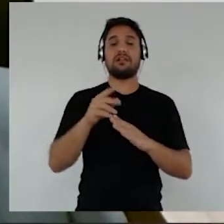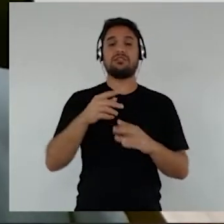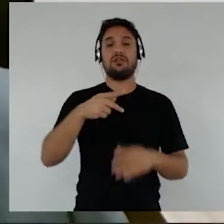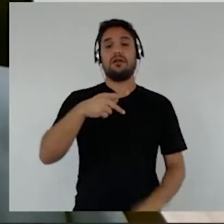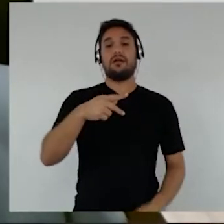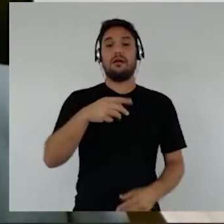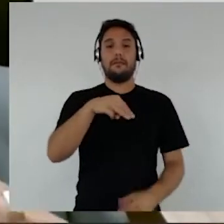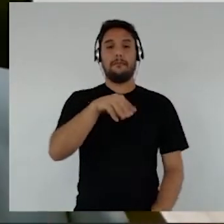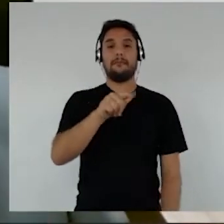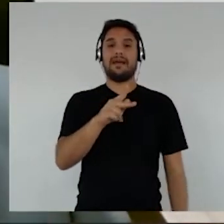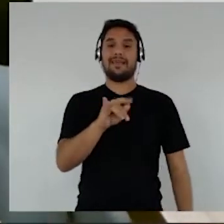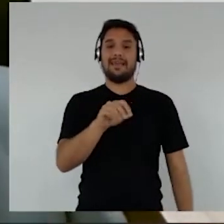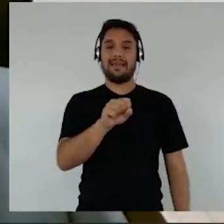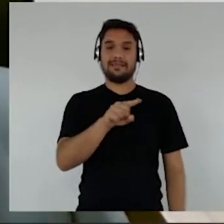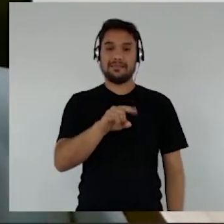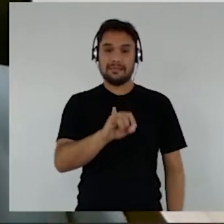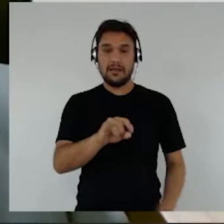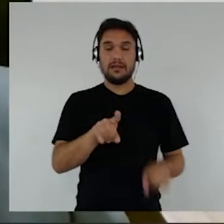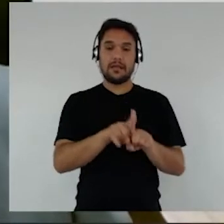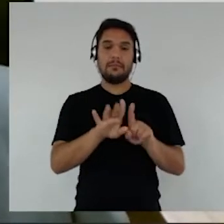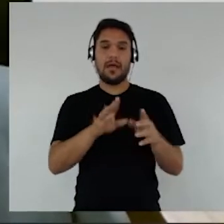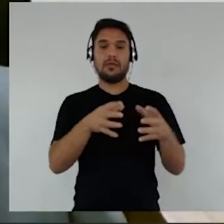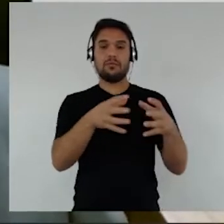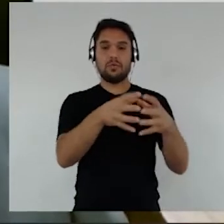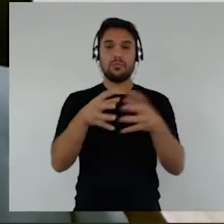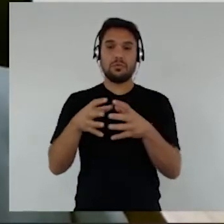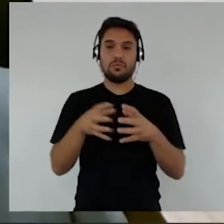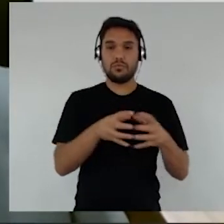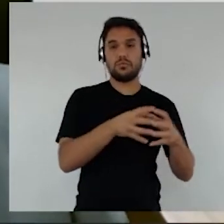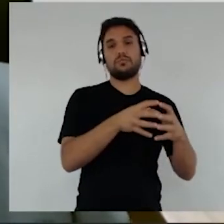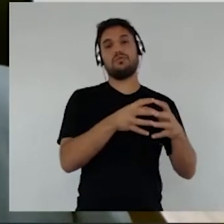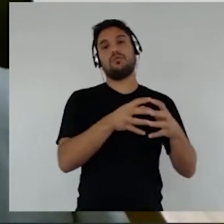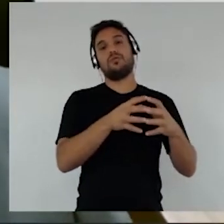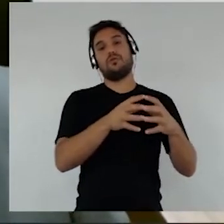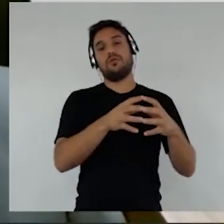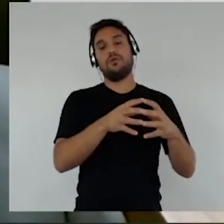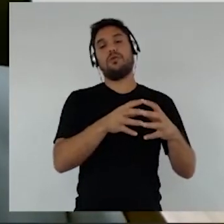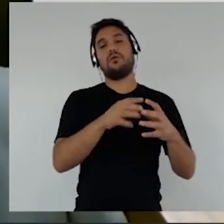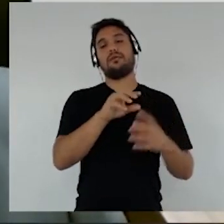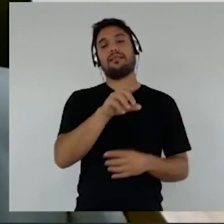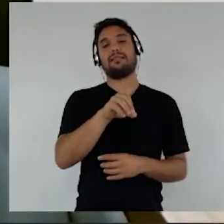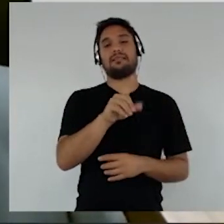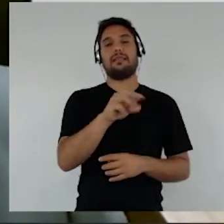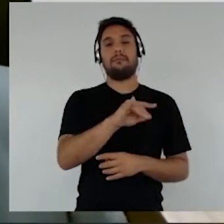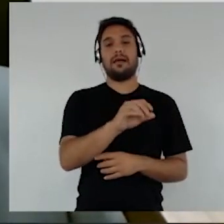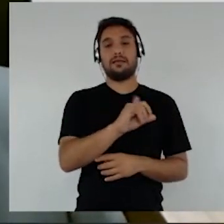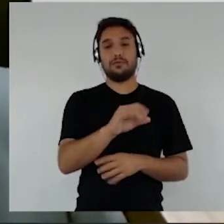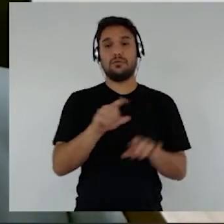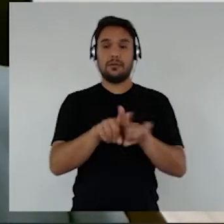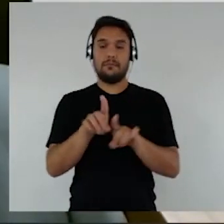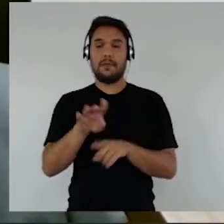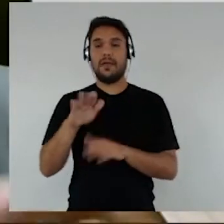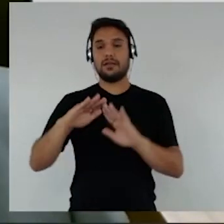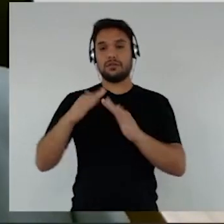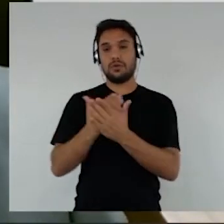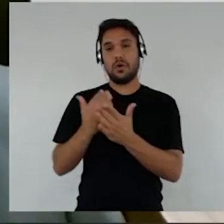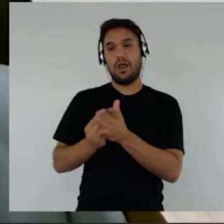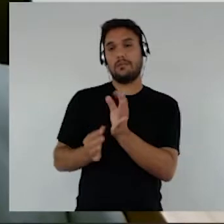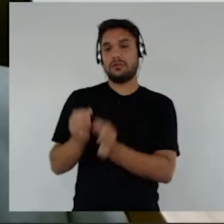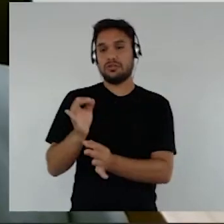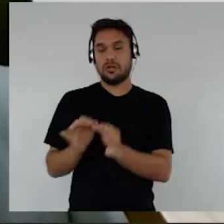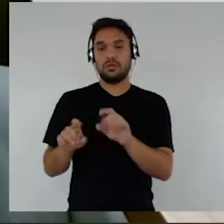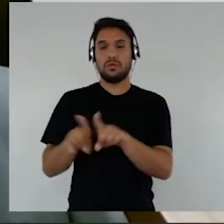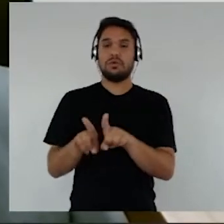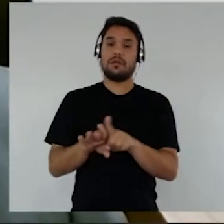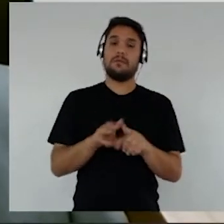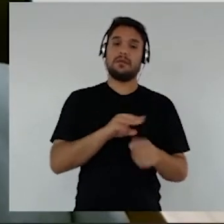Presbiteriana Mackenzie e do Complexo Educacional Damásio de Jesus, professora convidada da Escola Superior da Magistratura e Escola Superior